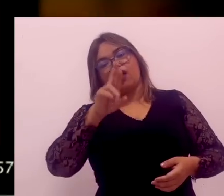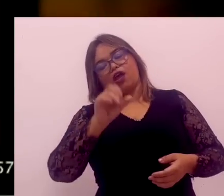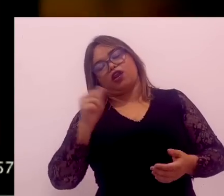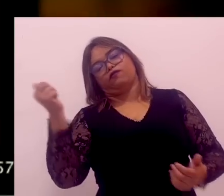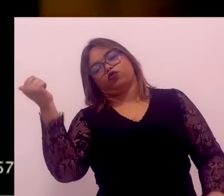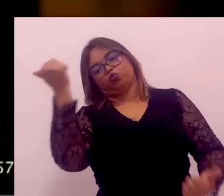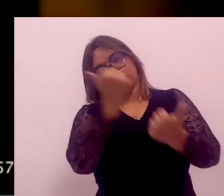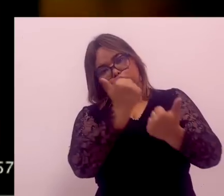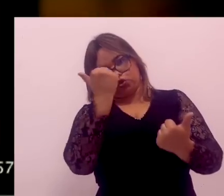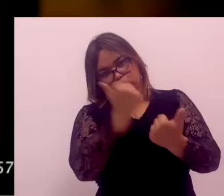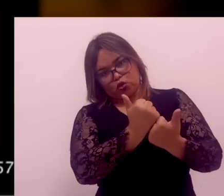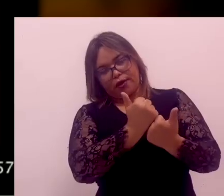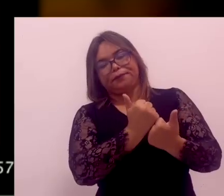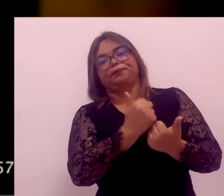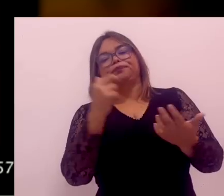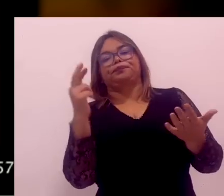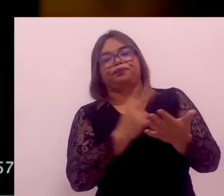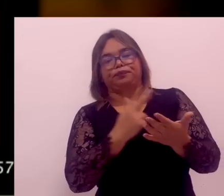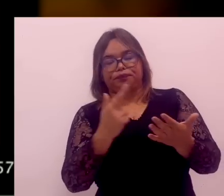antes.